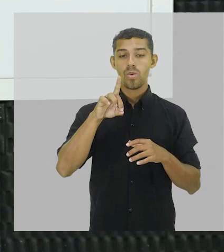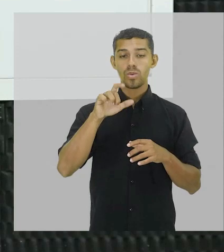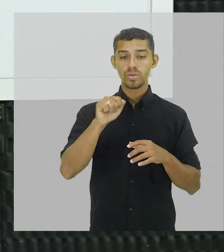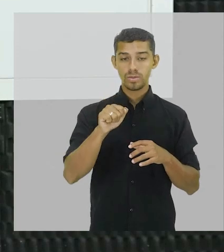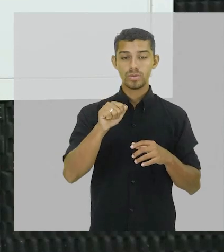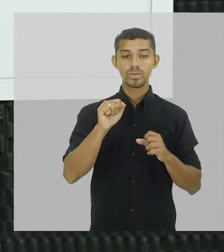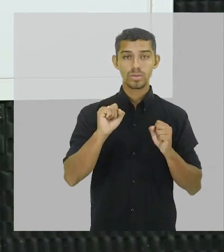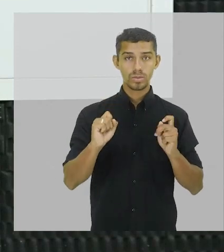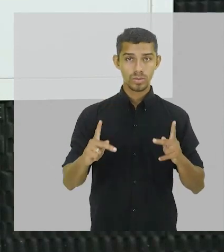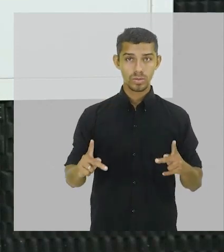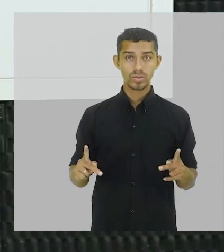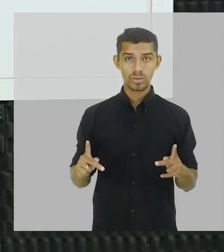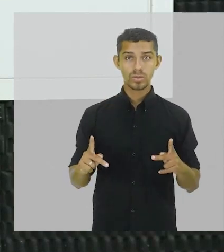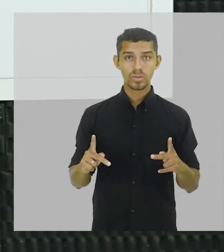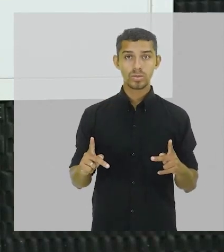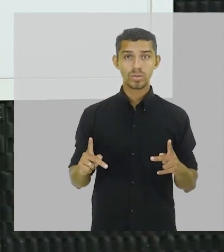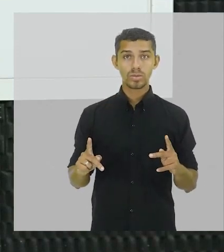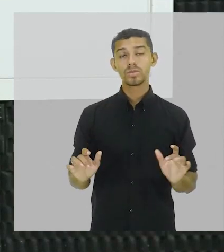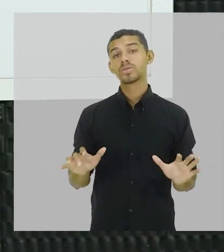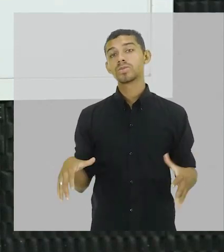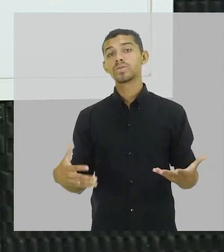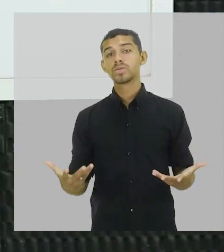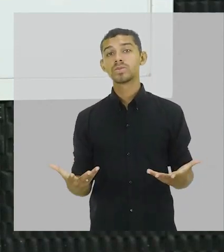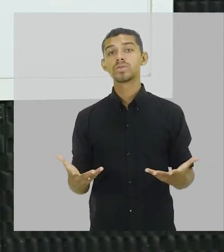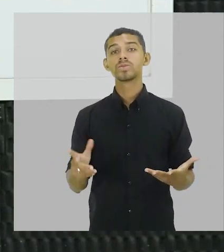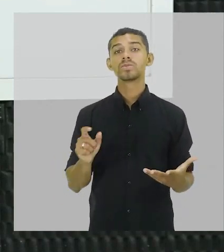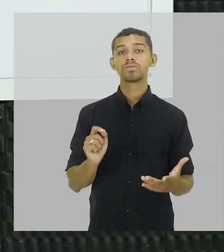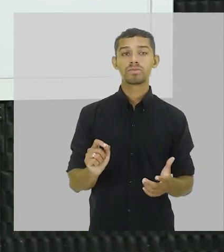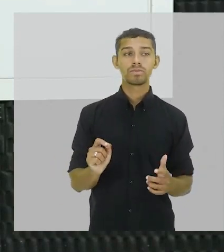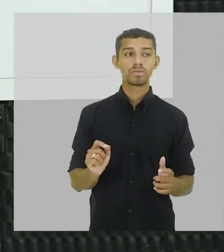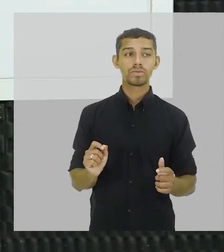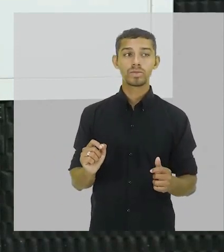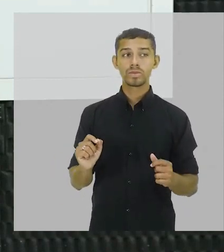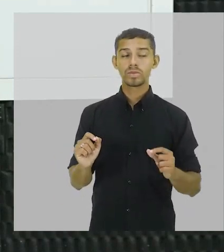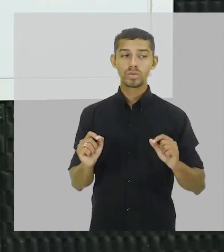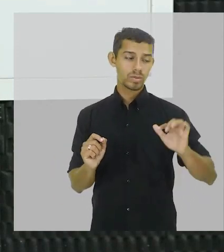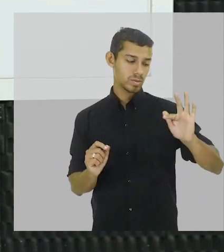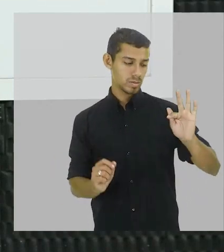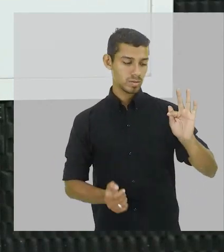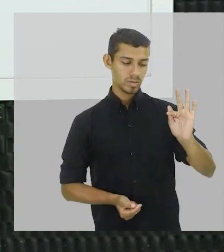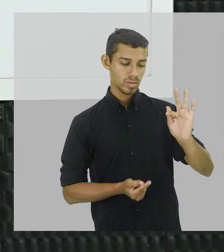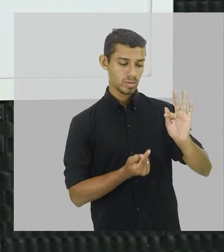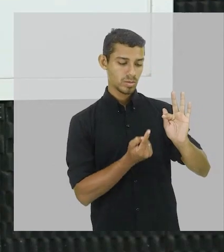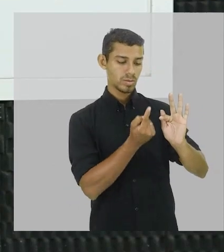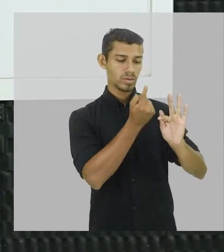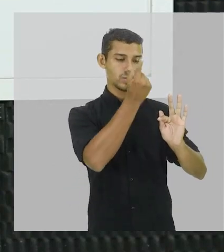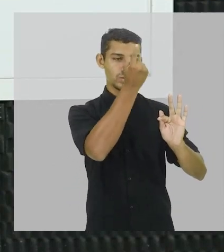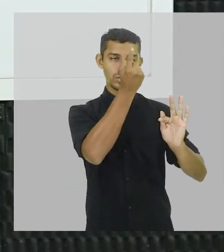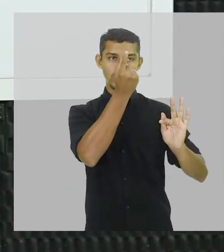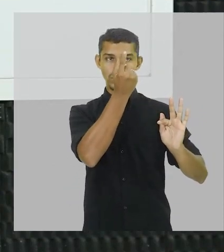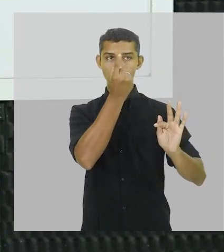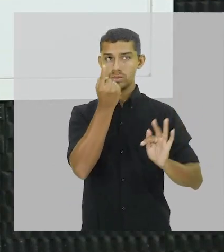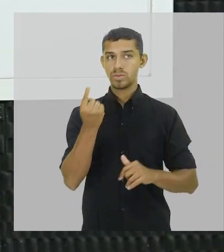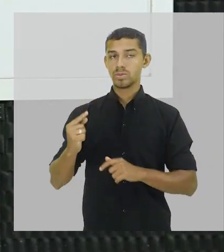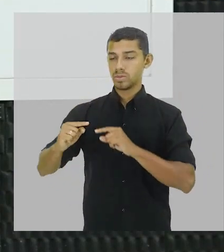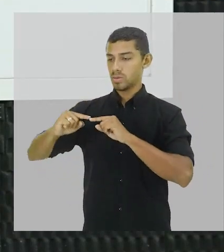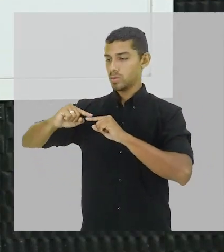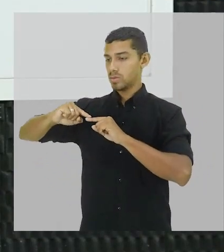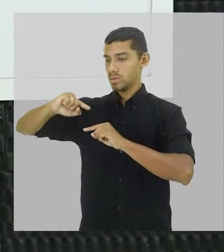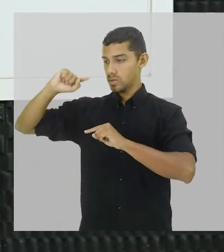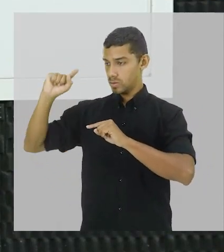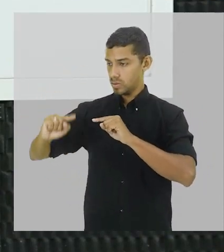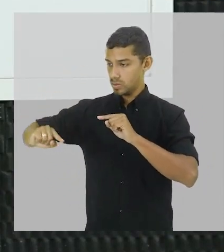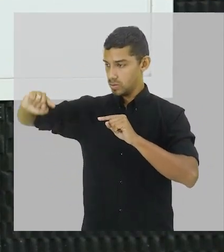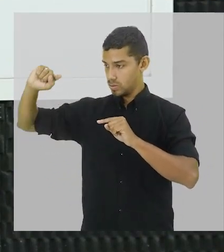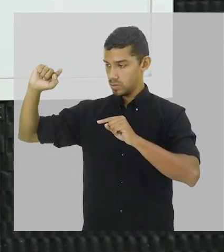Ok? Então é o seguinte, no sentido que aumenta a frequência, diminui-se o comprimento de onda. No sentido